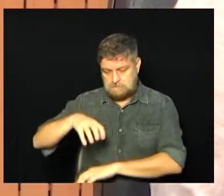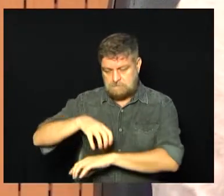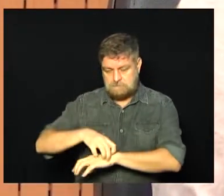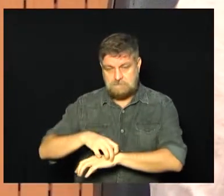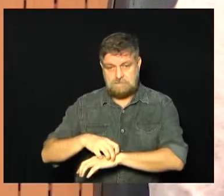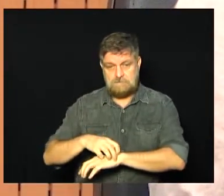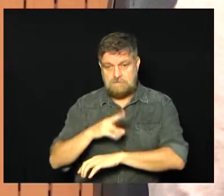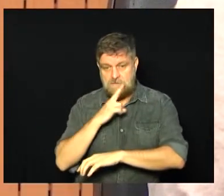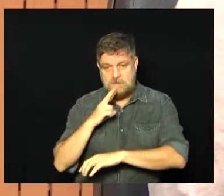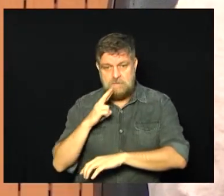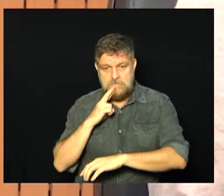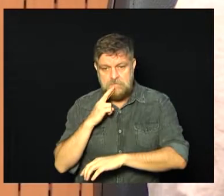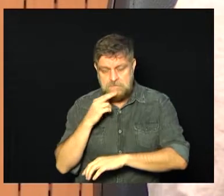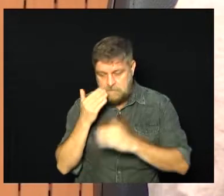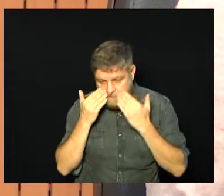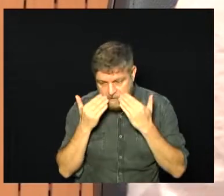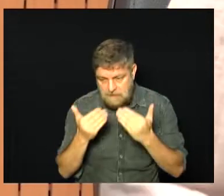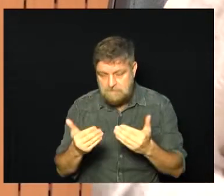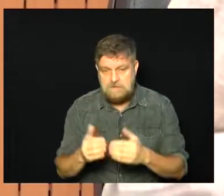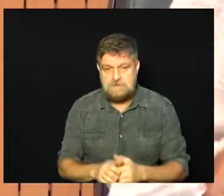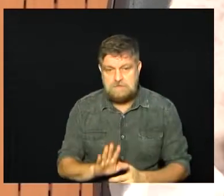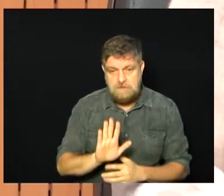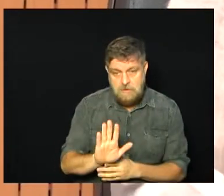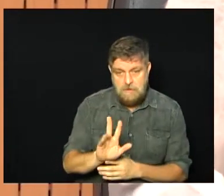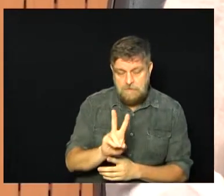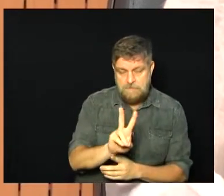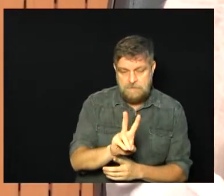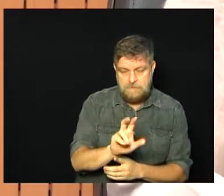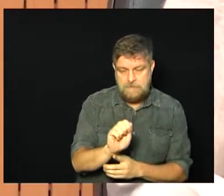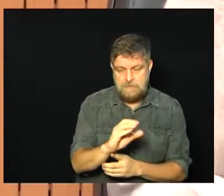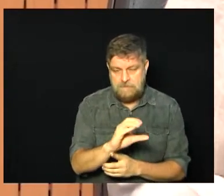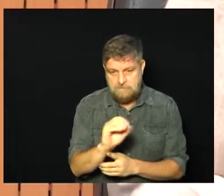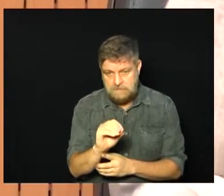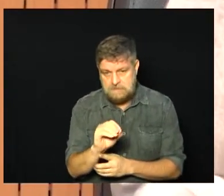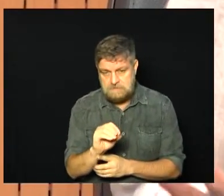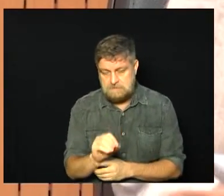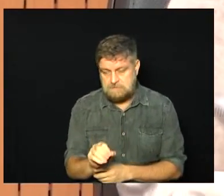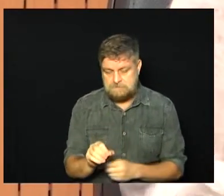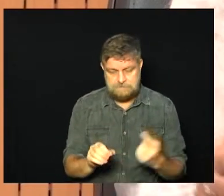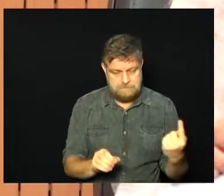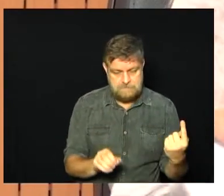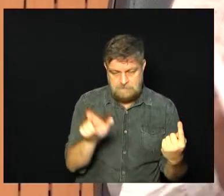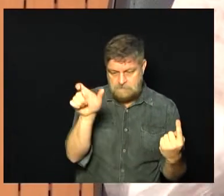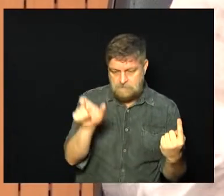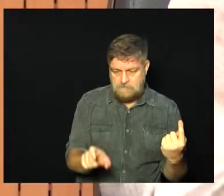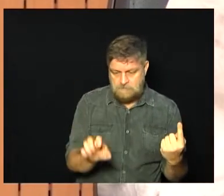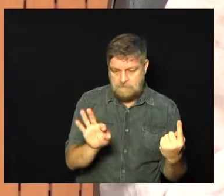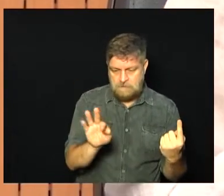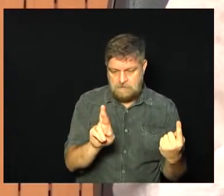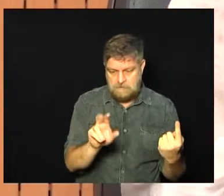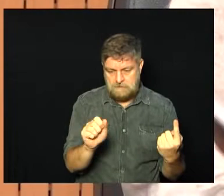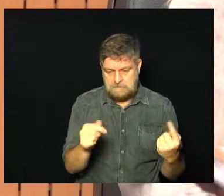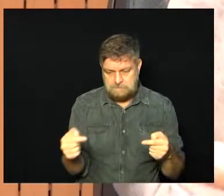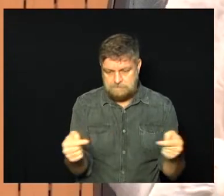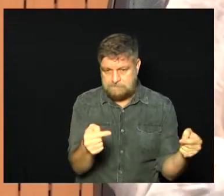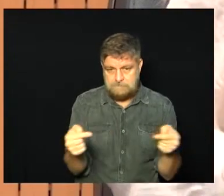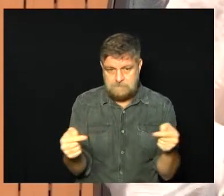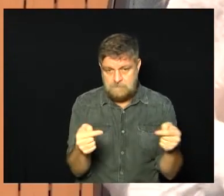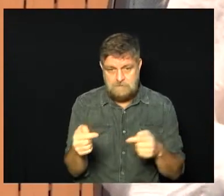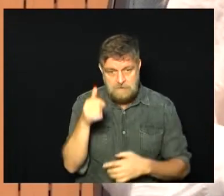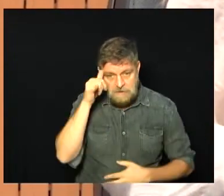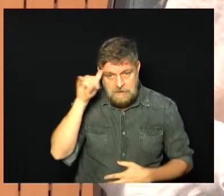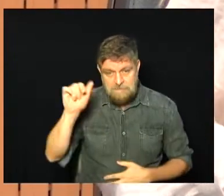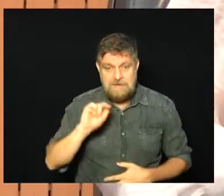Campinas. E, Vasco, uma das intenções, e Tereza também, da gente fazer esse debate, é evitar que situações